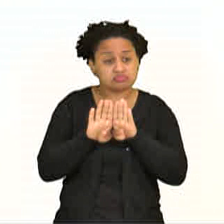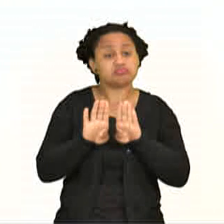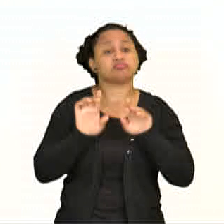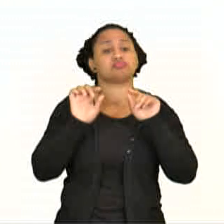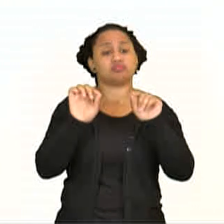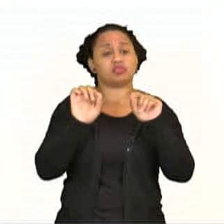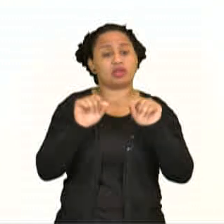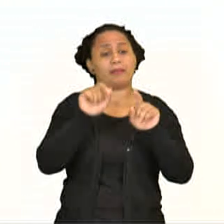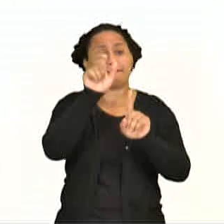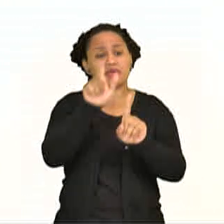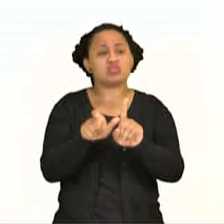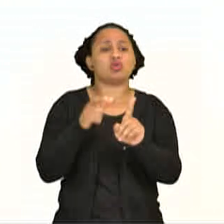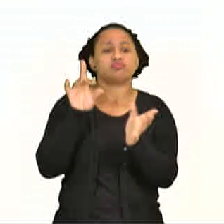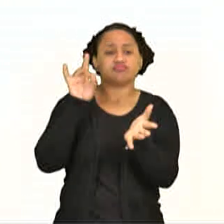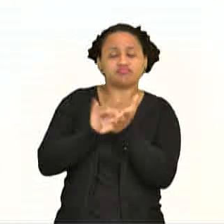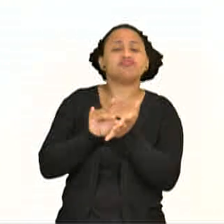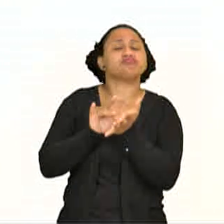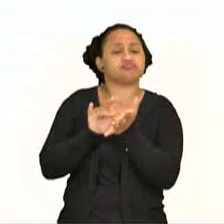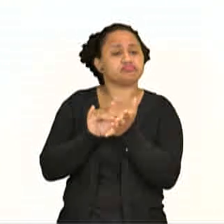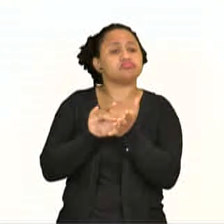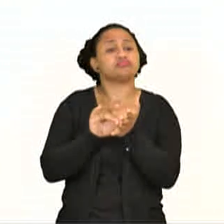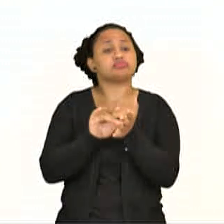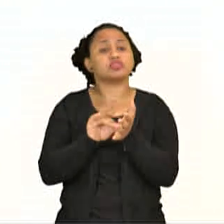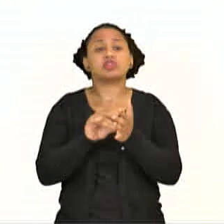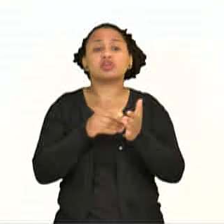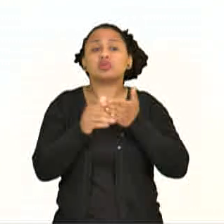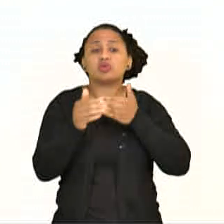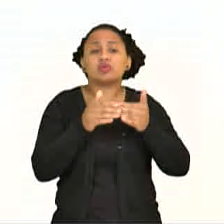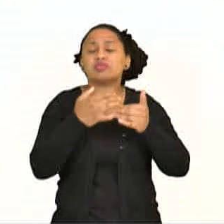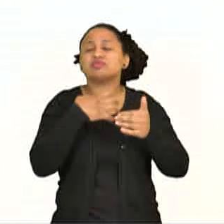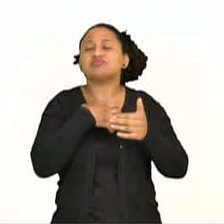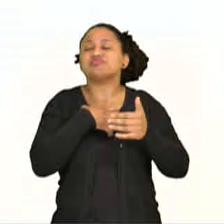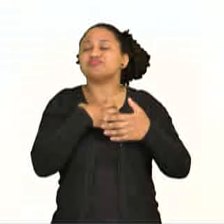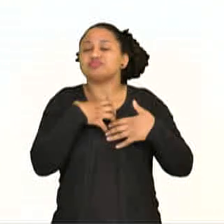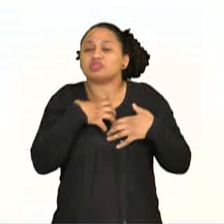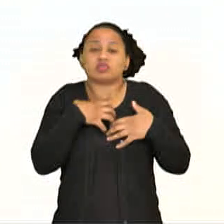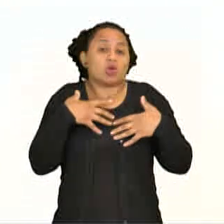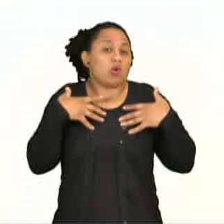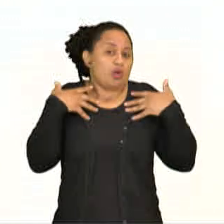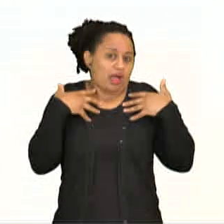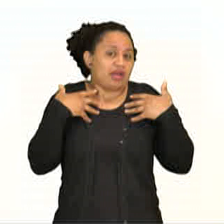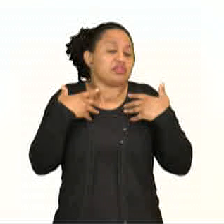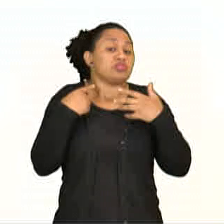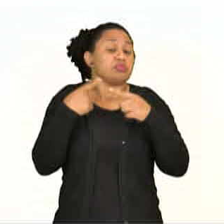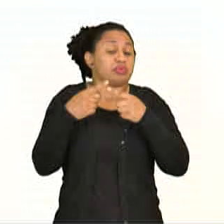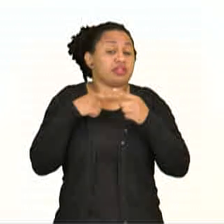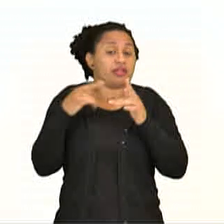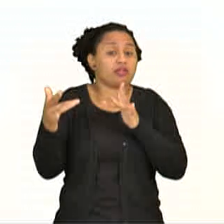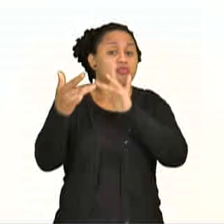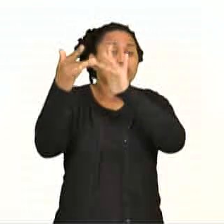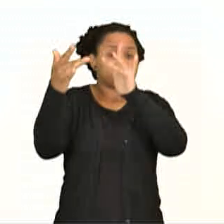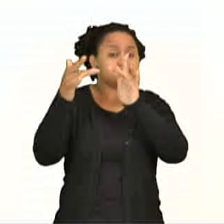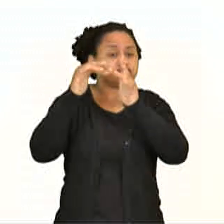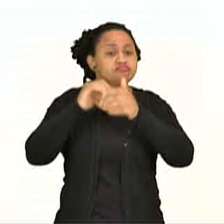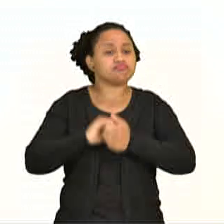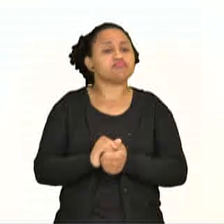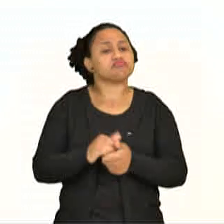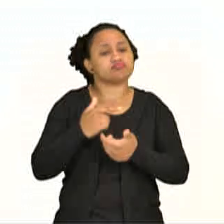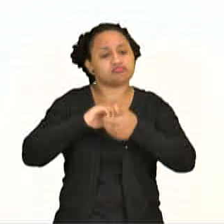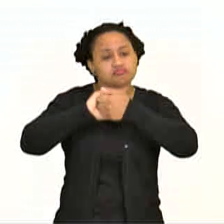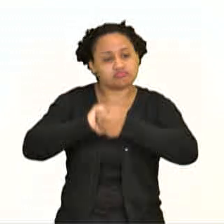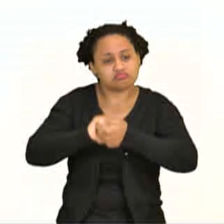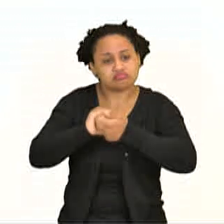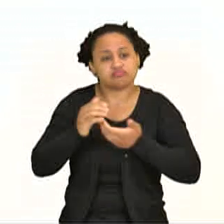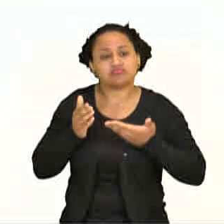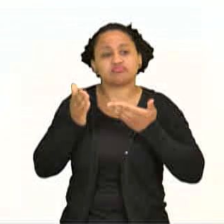Pessoas reais com quem qualquer um se sente privilegiado por manter contato. Com os mais amigáveis cumprimentos